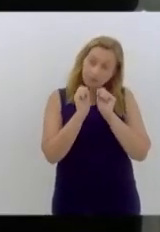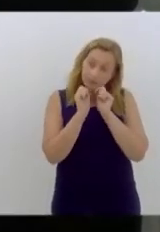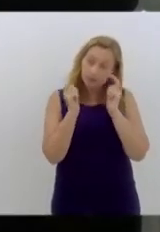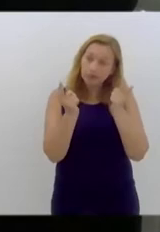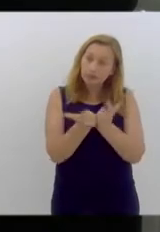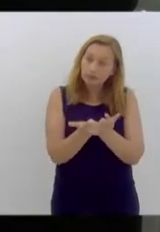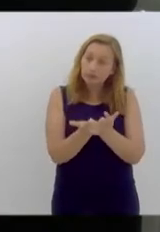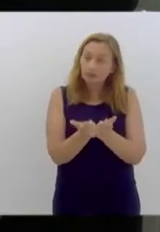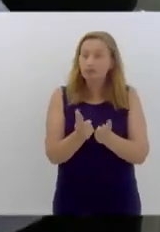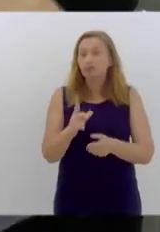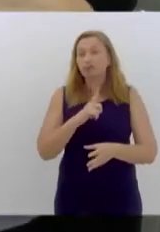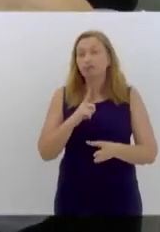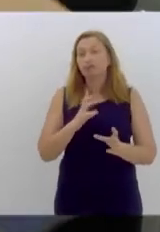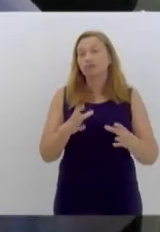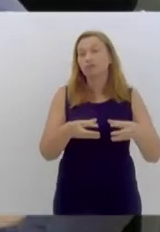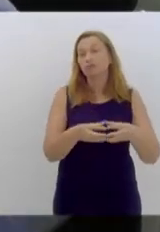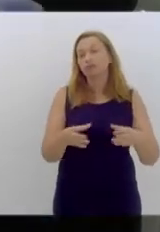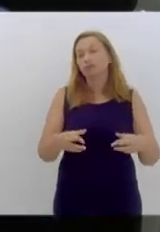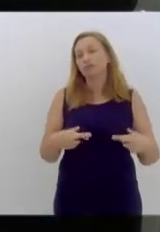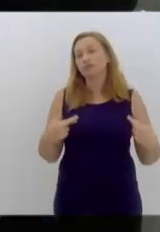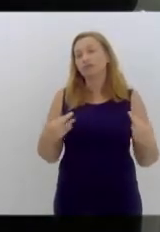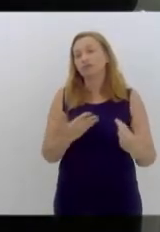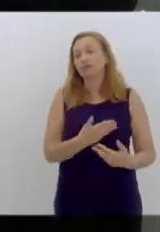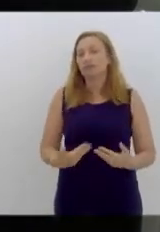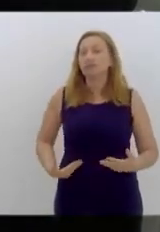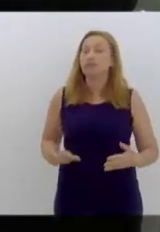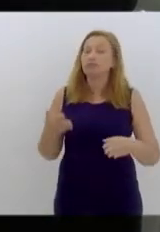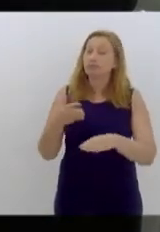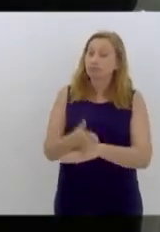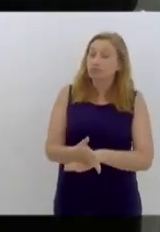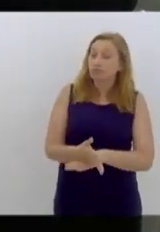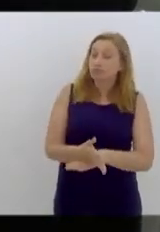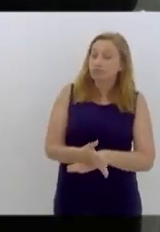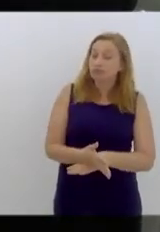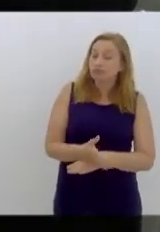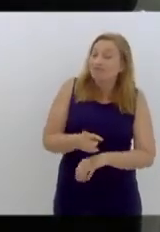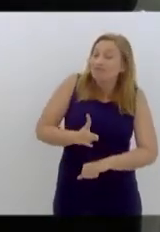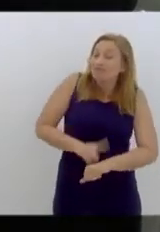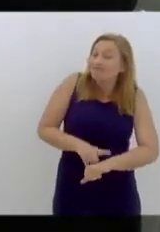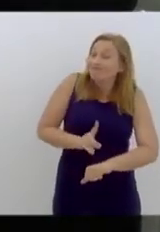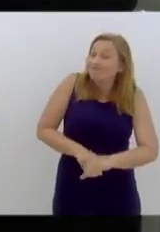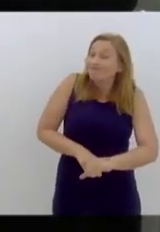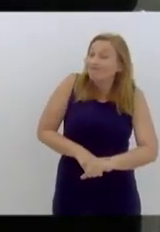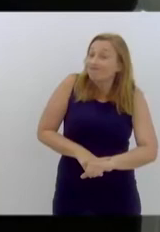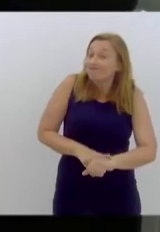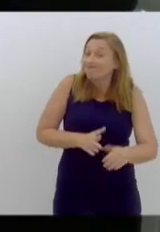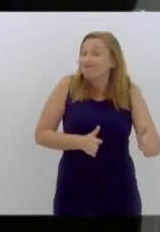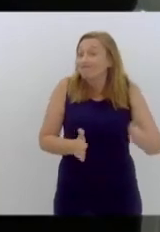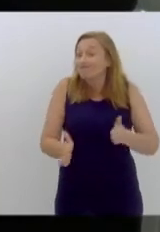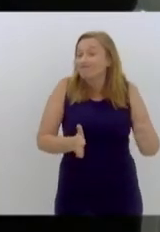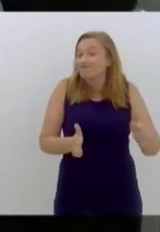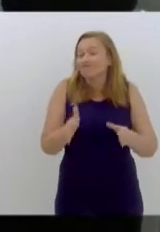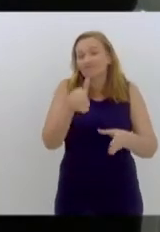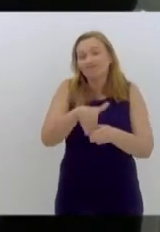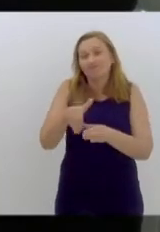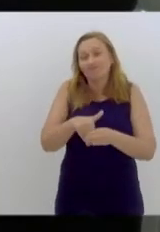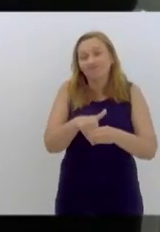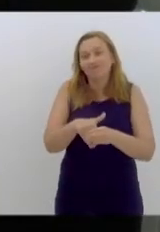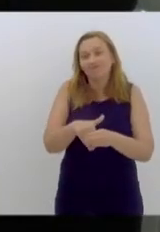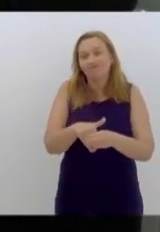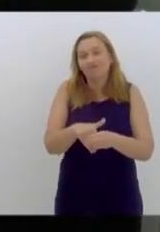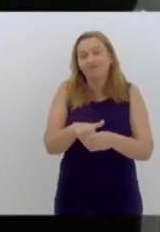passar pelas audiências públicas, mas chegou justamente no momento do período eleitoral, que